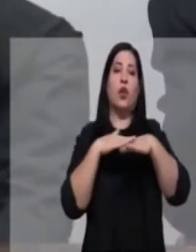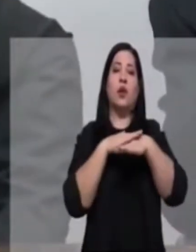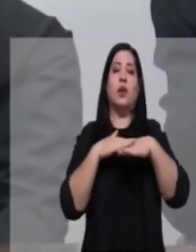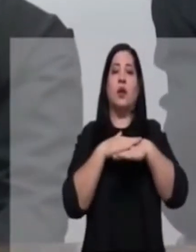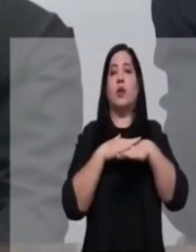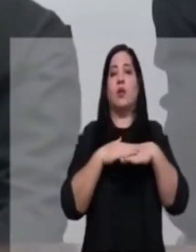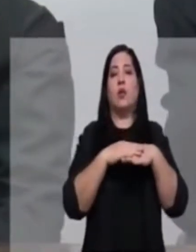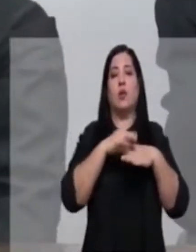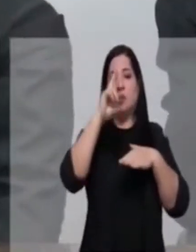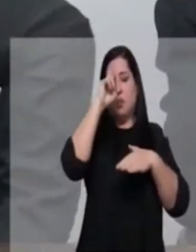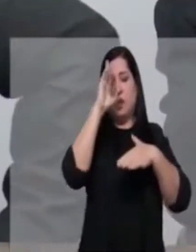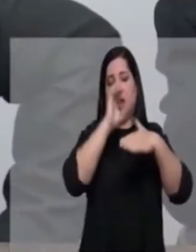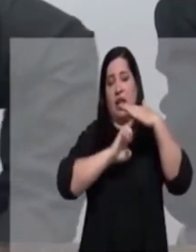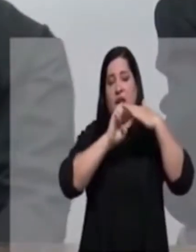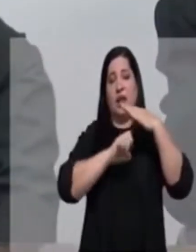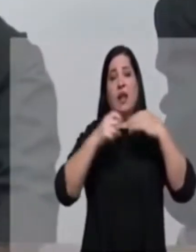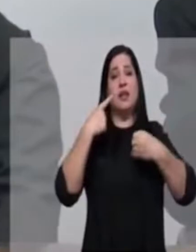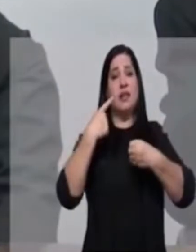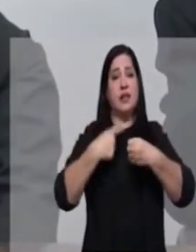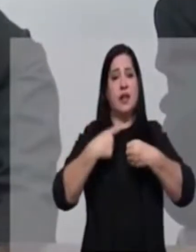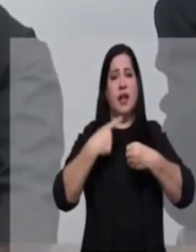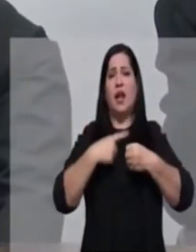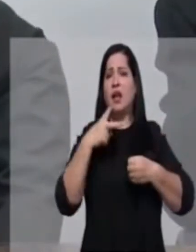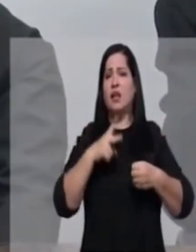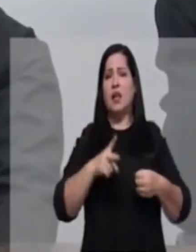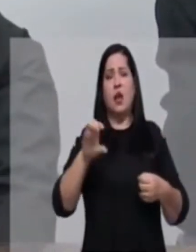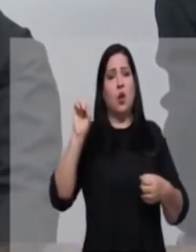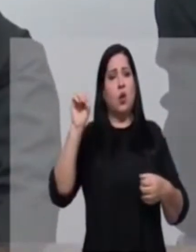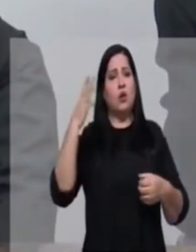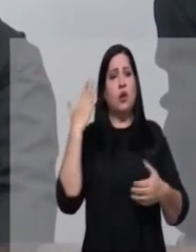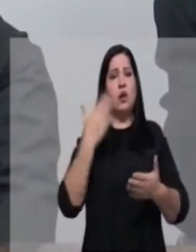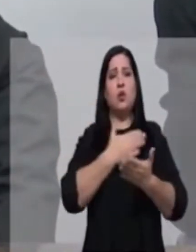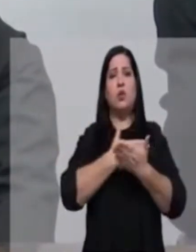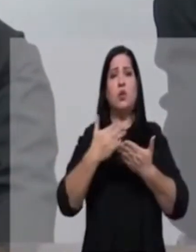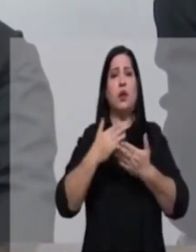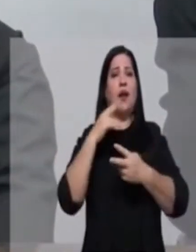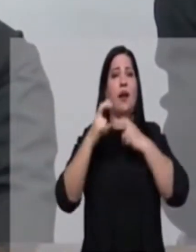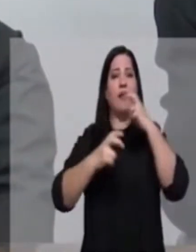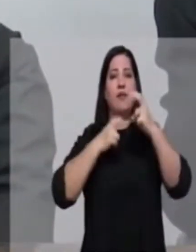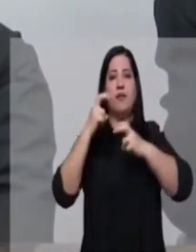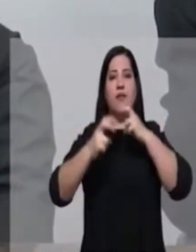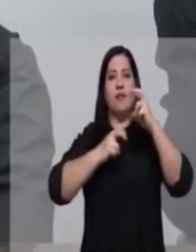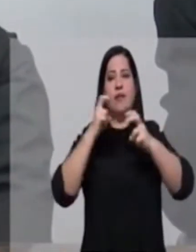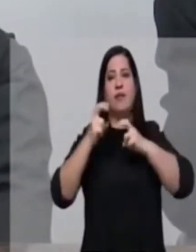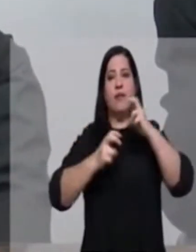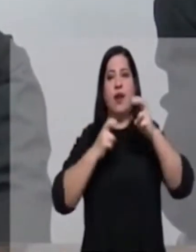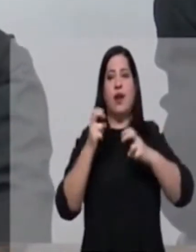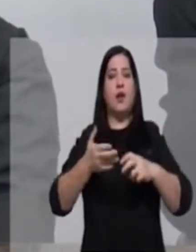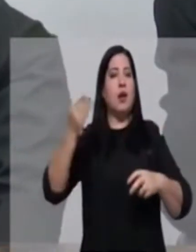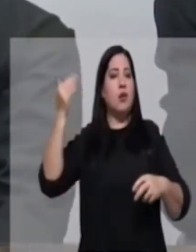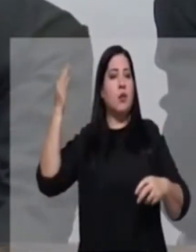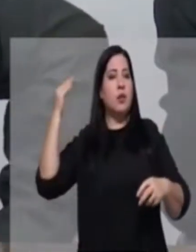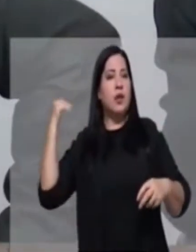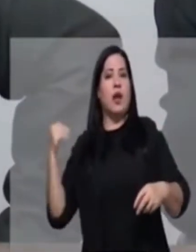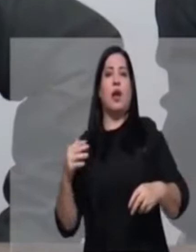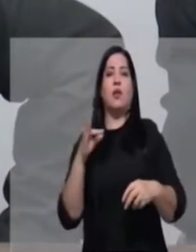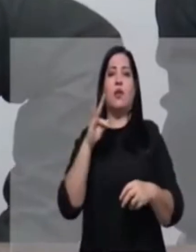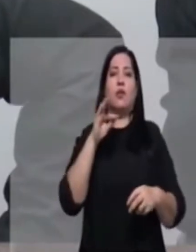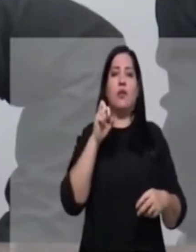cidade é o que sempre foi desde quando a fap era fap na época do Fernando coalhada